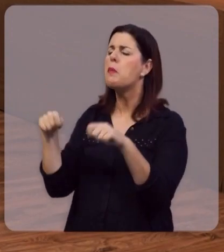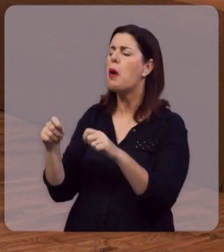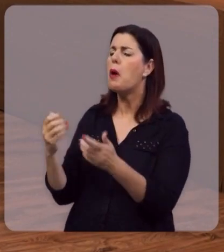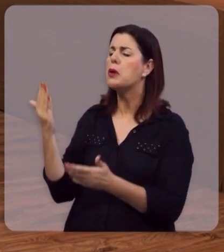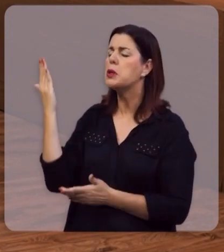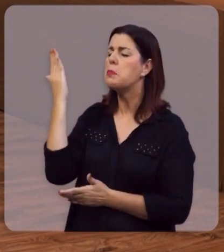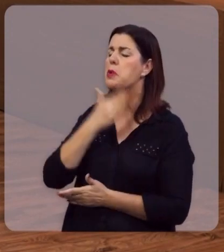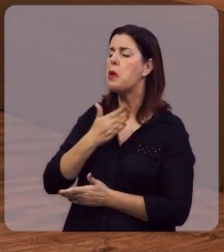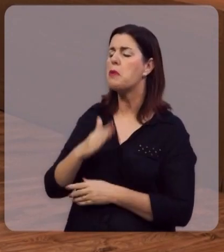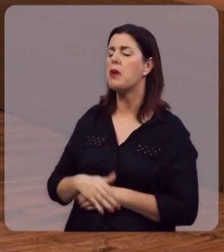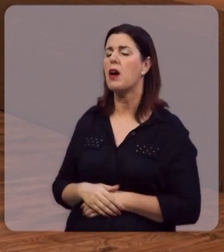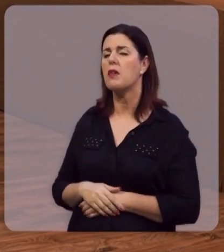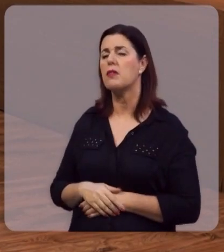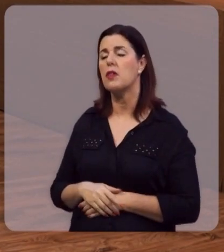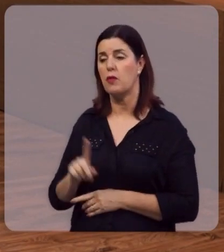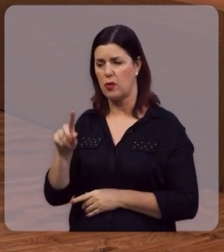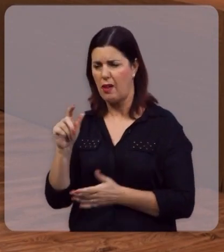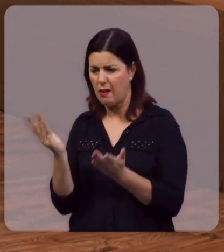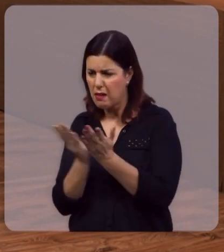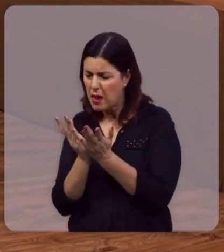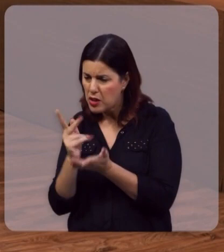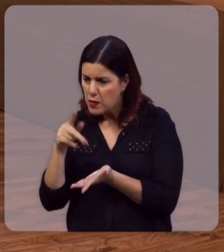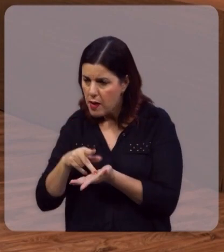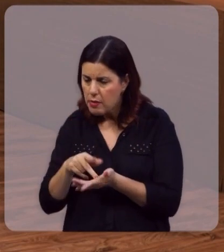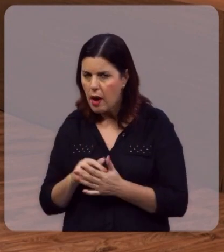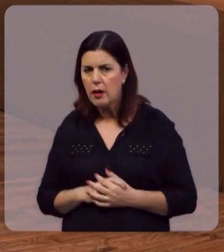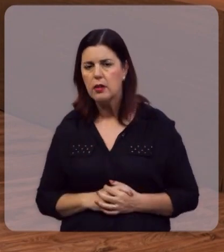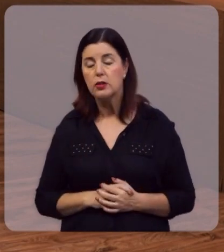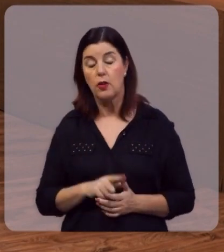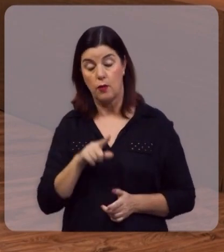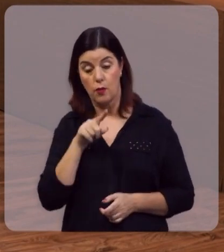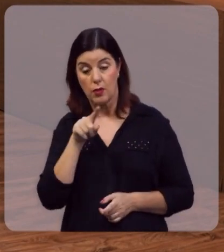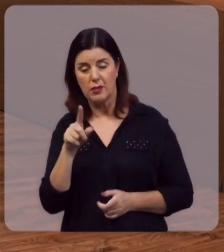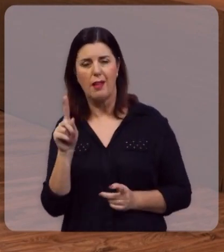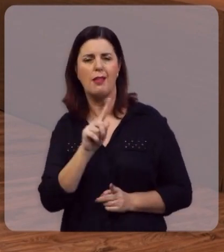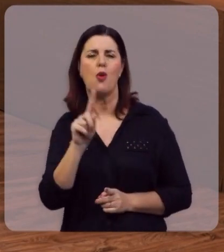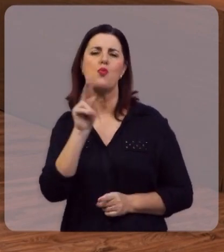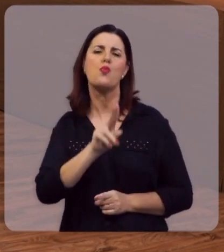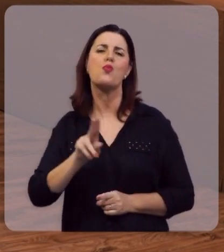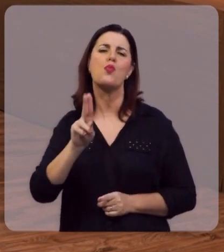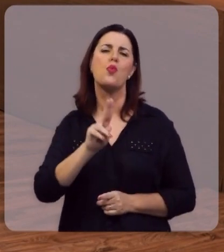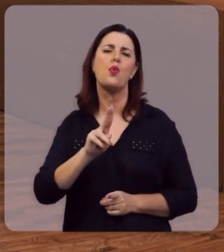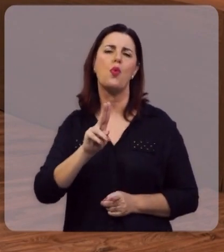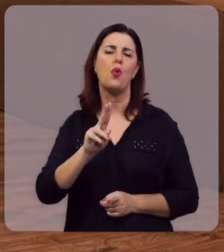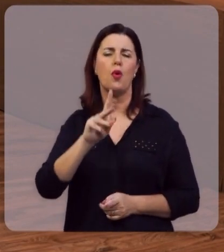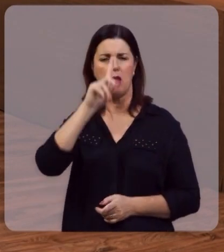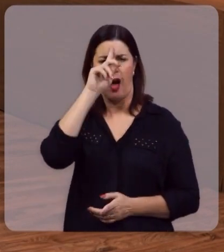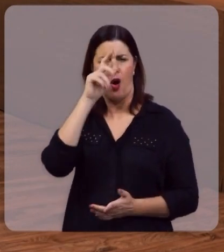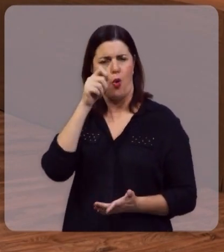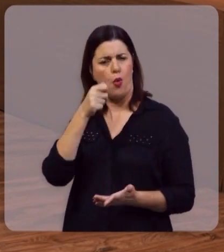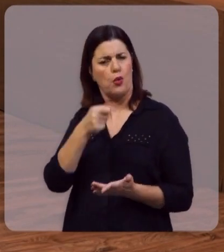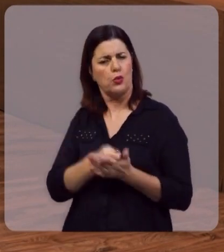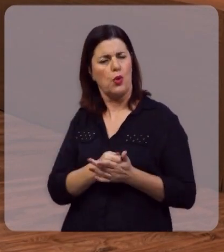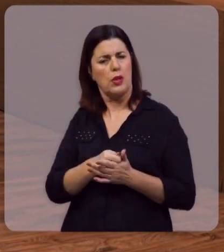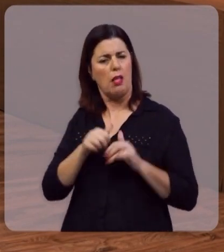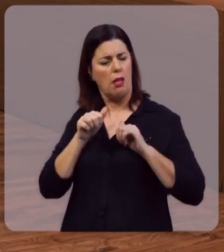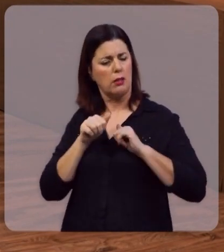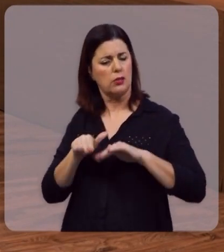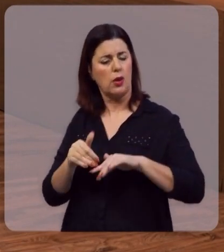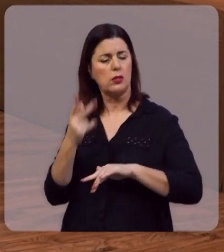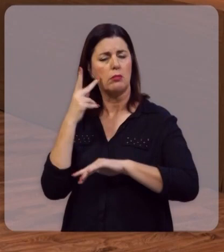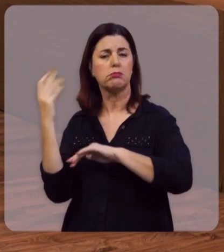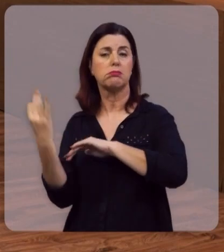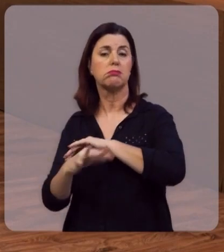provar que vocês são de fato arrependidos, convertidos? É se você não usa a posição que você tem da sua farda